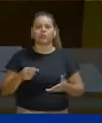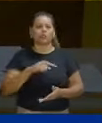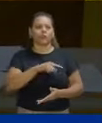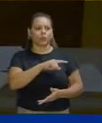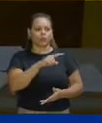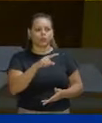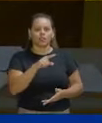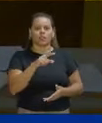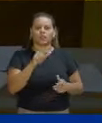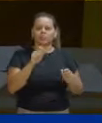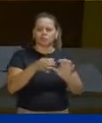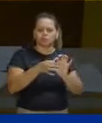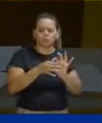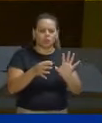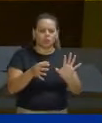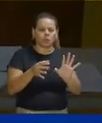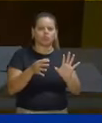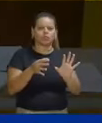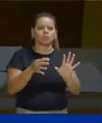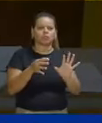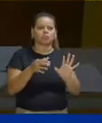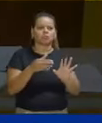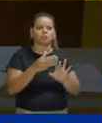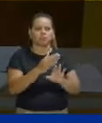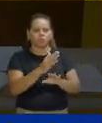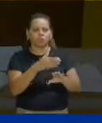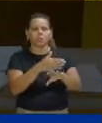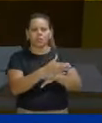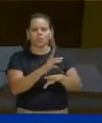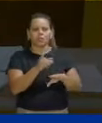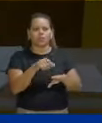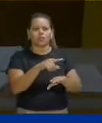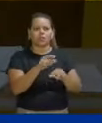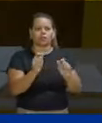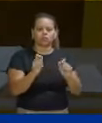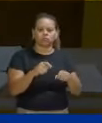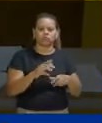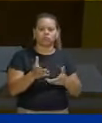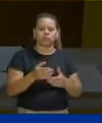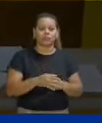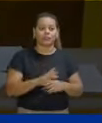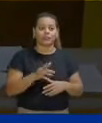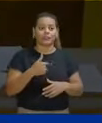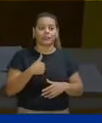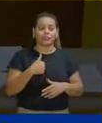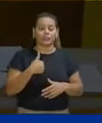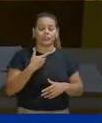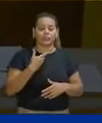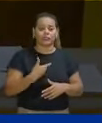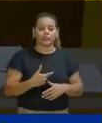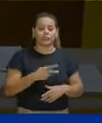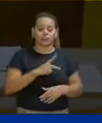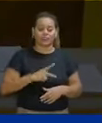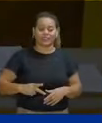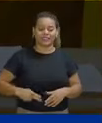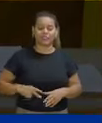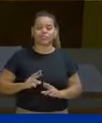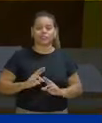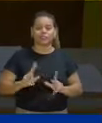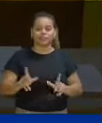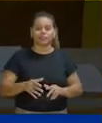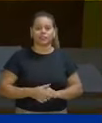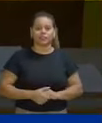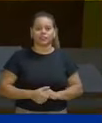estiverem, podem se ausentar provisoriamente, então eu peço desculpa, eu tomei a liberdade, apenas nessas datas aí que